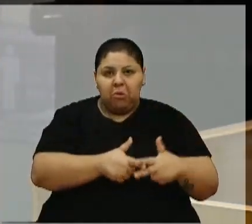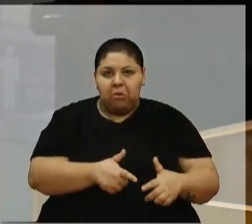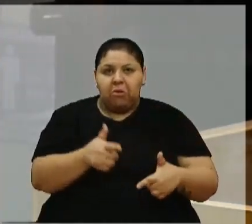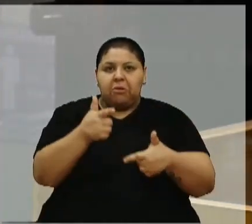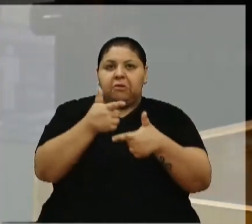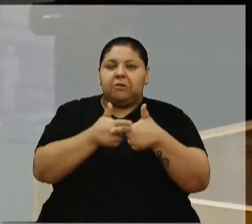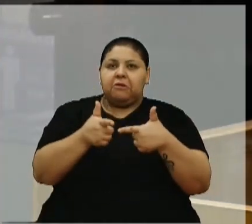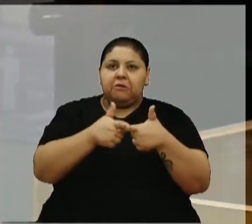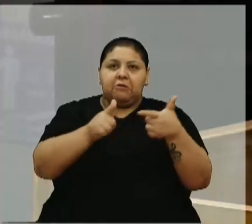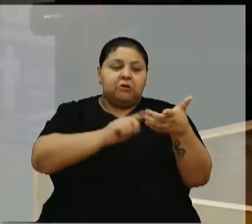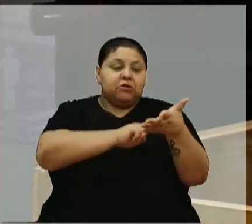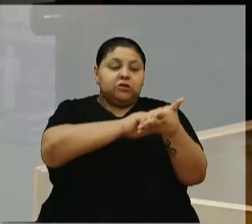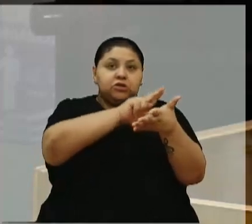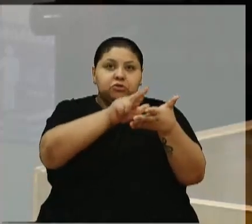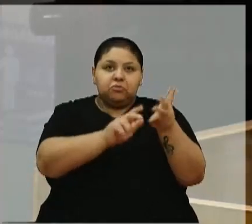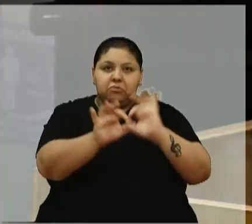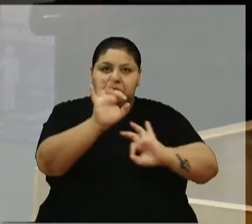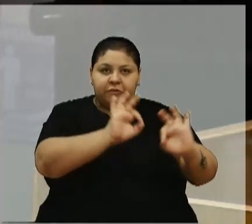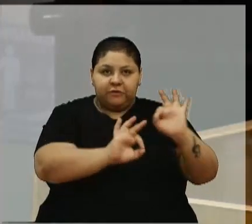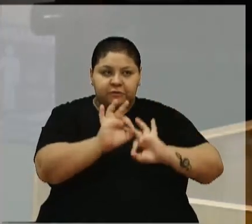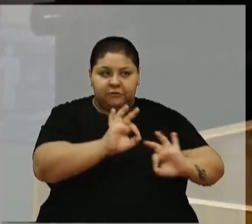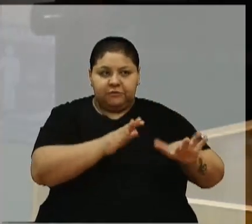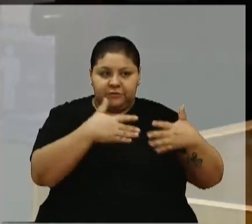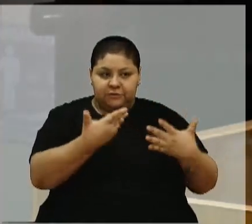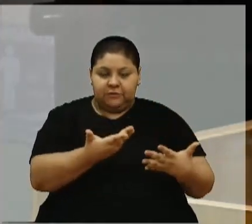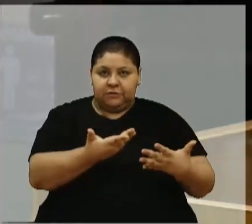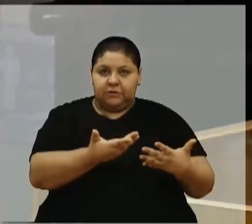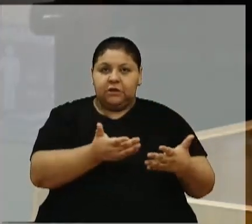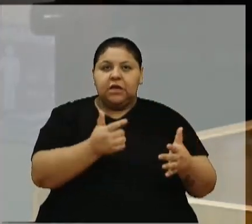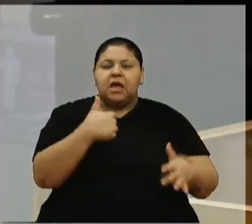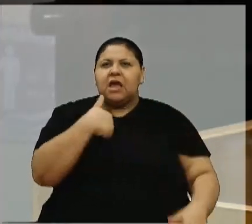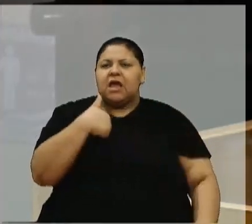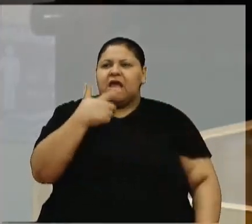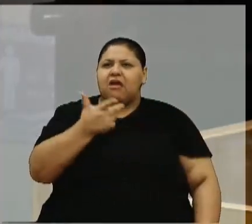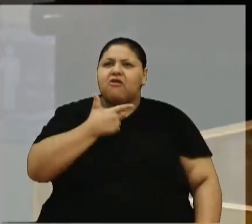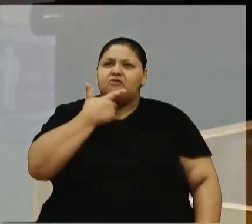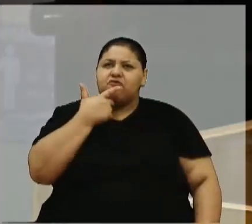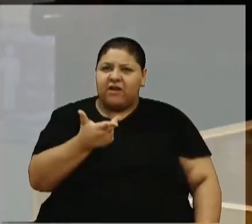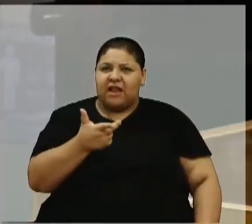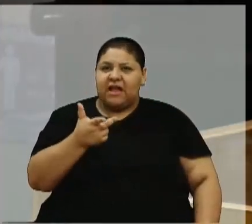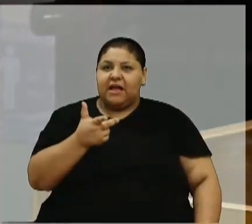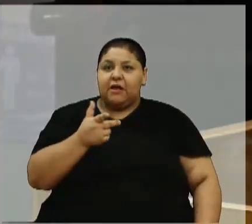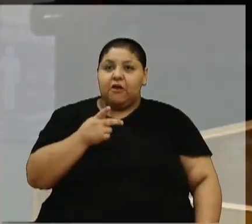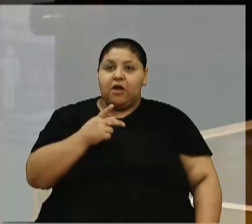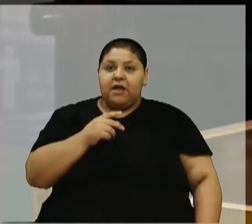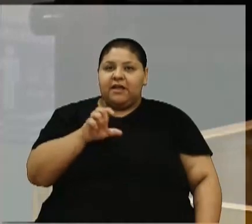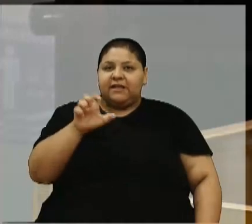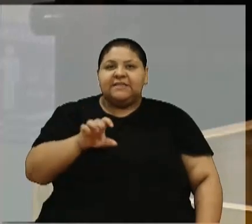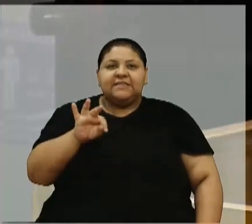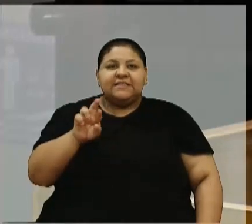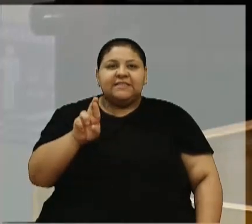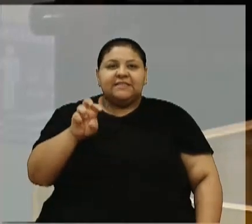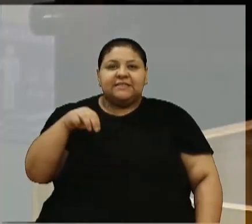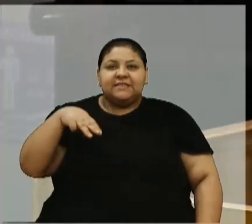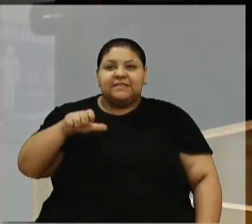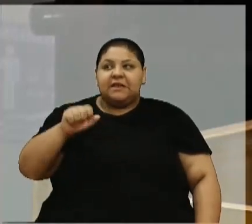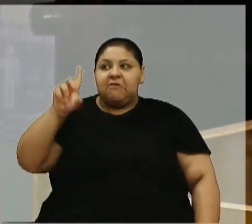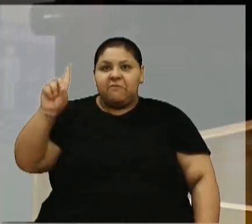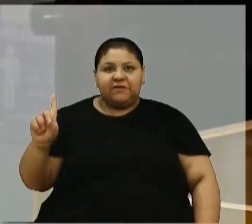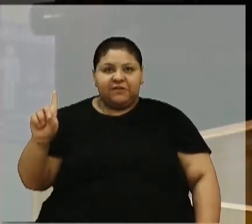problemas de inúmeras ordens. E aí os colegas, eu até ia dizer extrema-direita, mas não vou dizer, porque tem